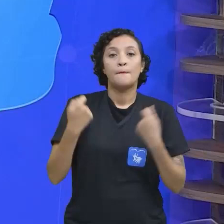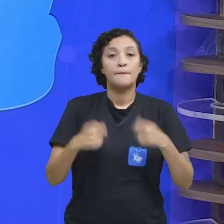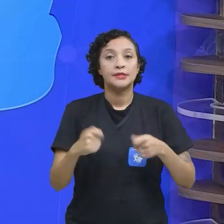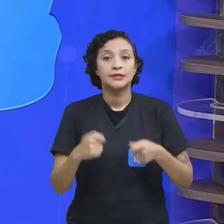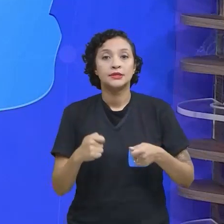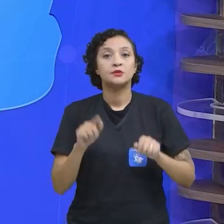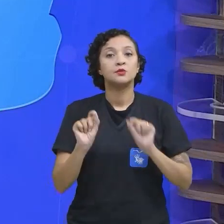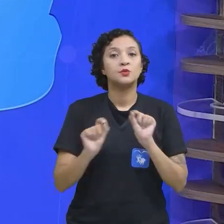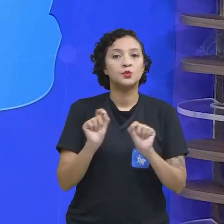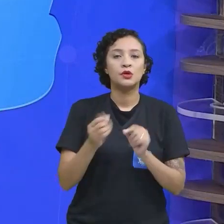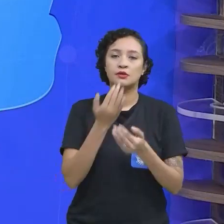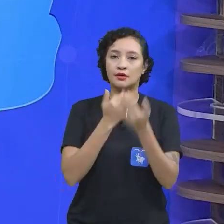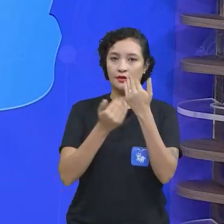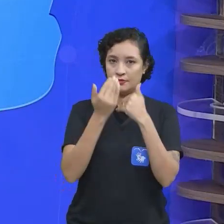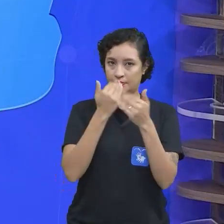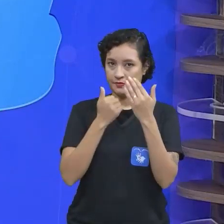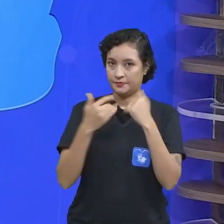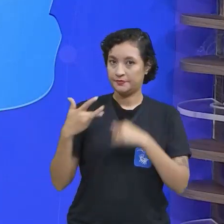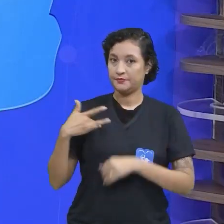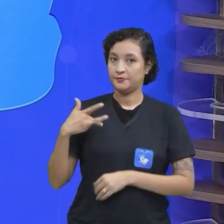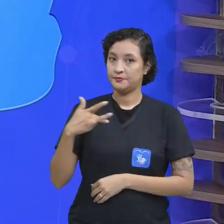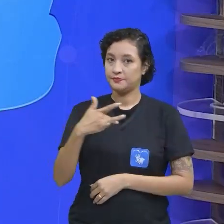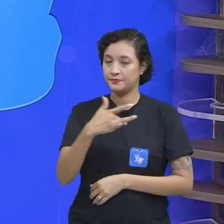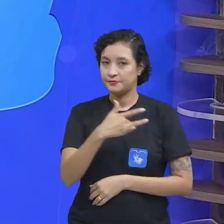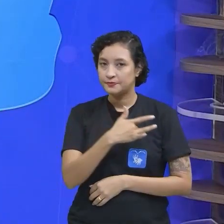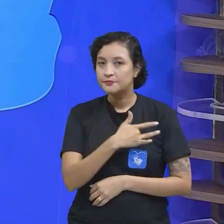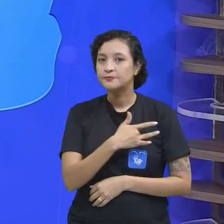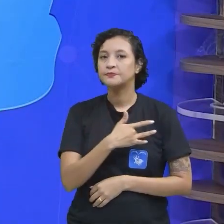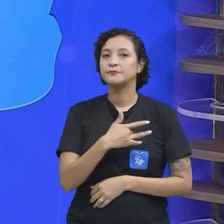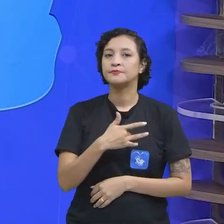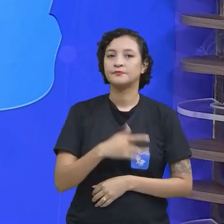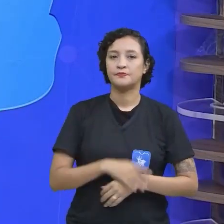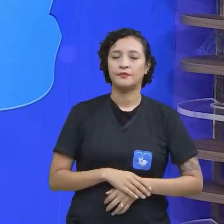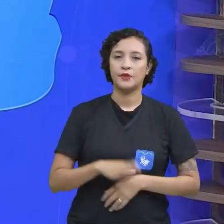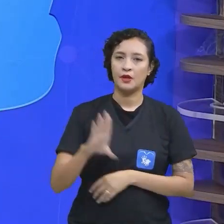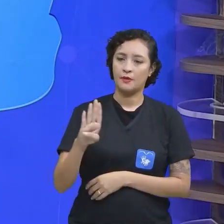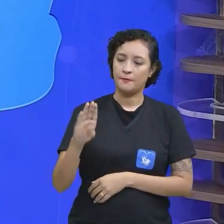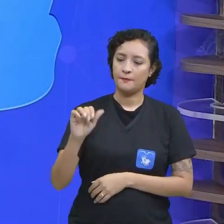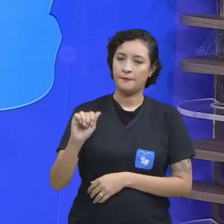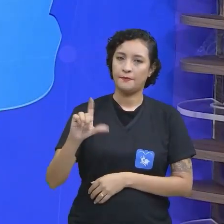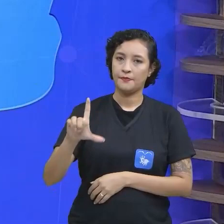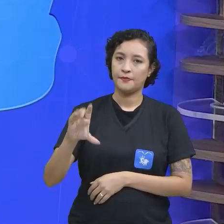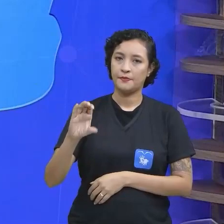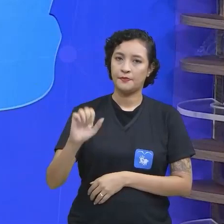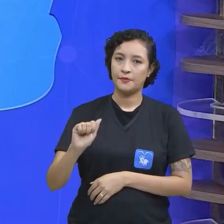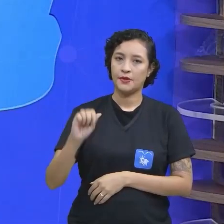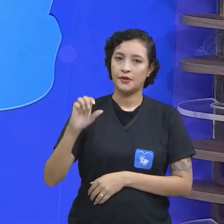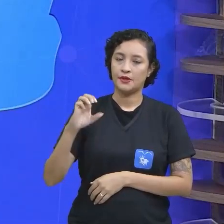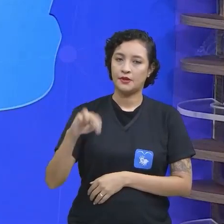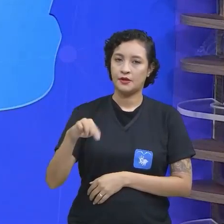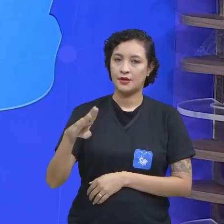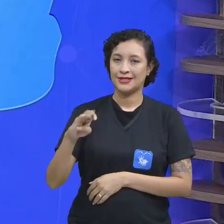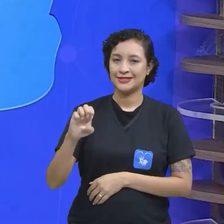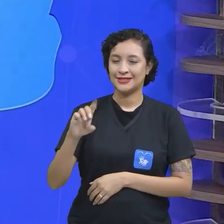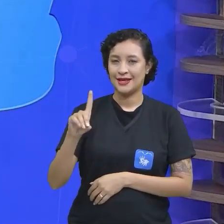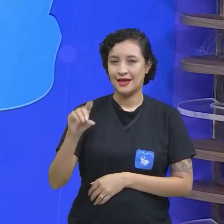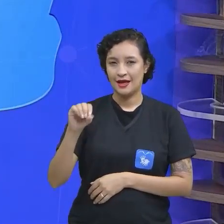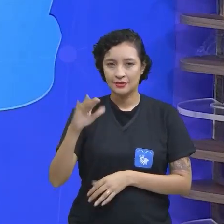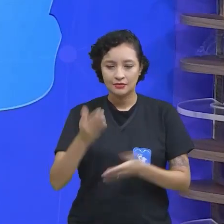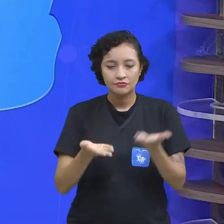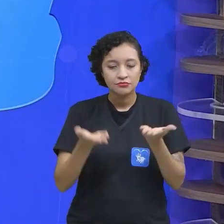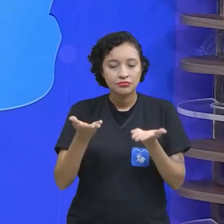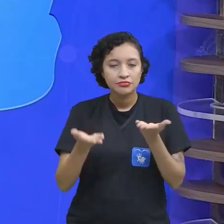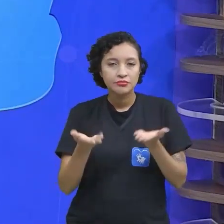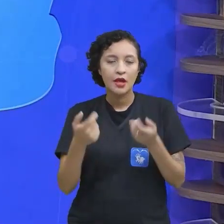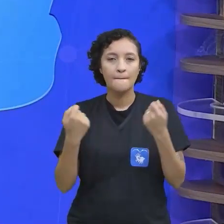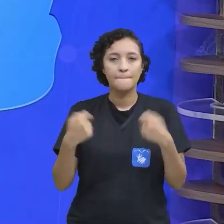uma alimentação balanceada. O que é isso, uma alimentação balanceada? Você precisa comer os legumes, você